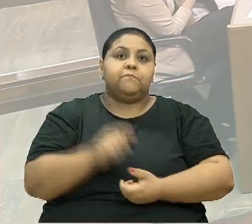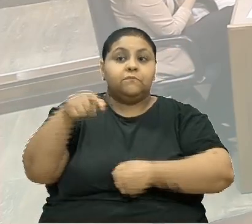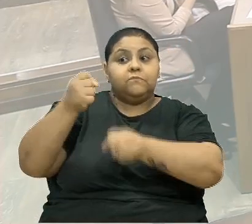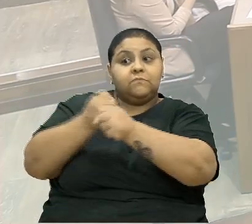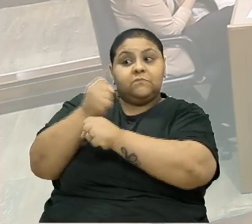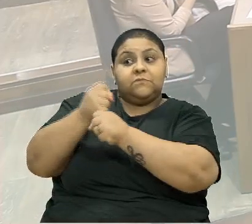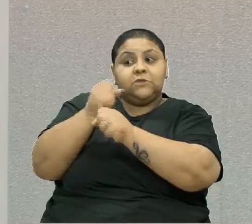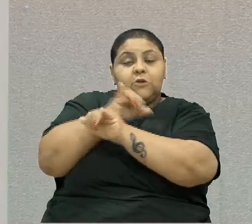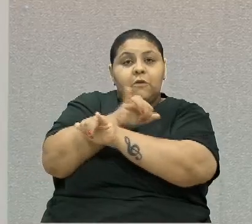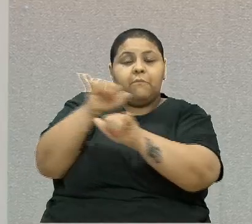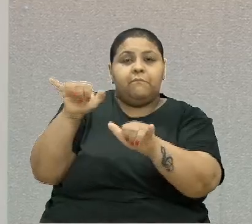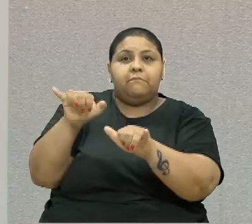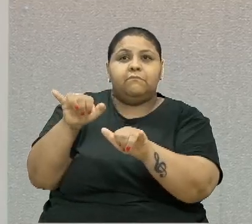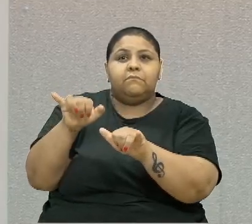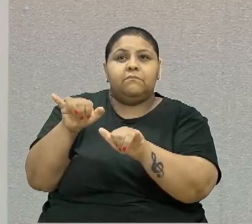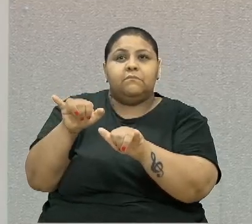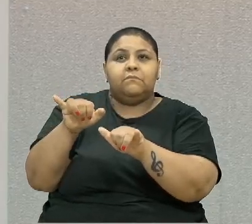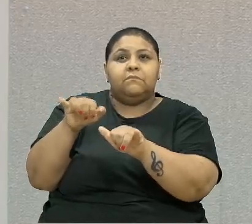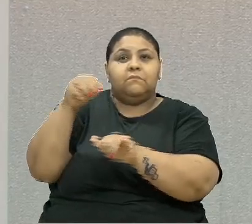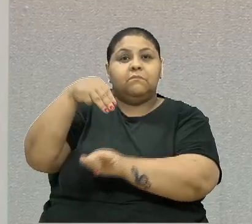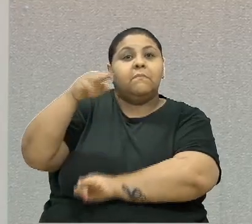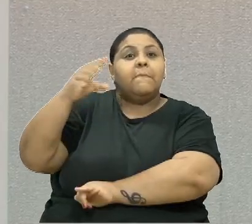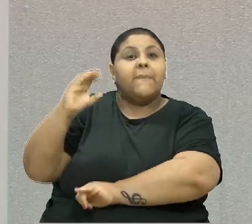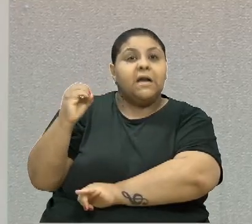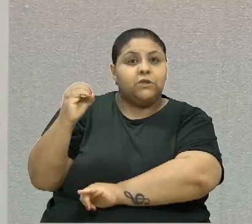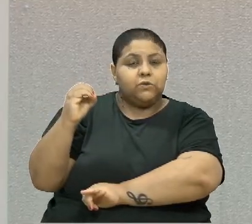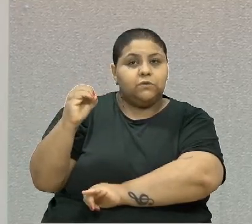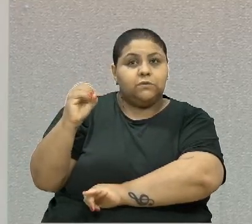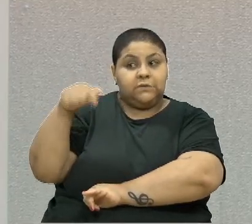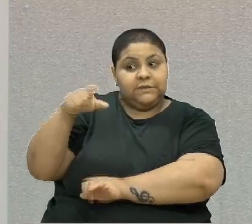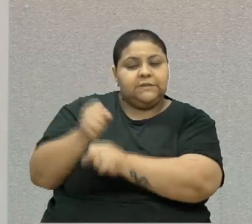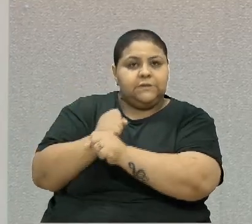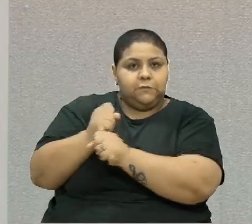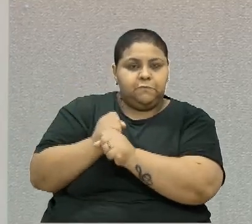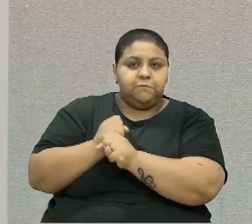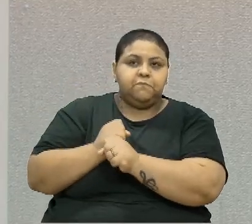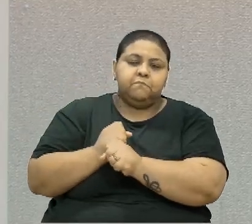foi anunciada ainda em março deste ano,